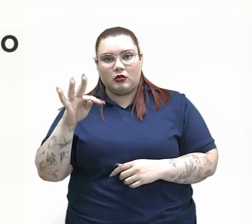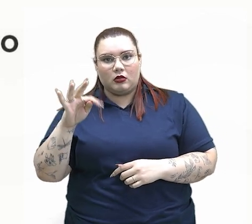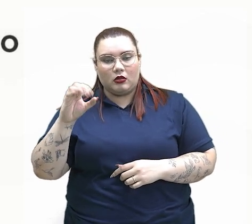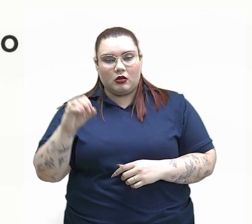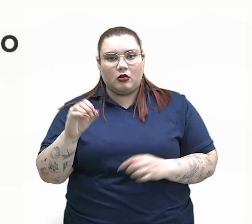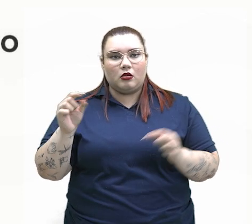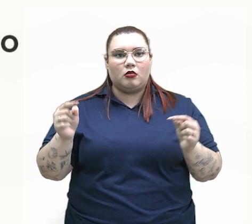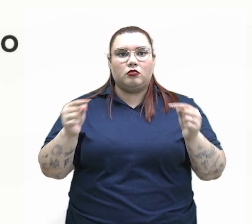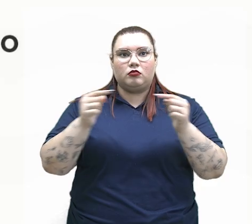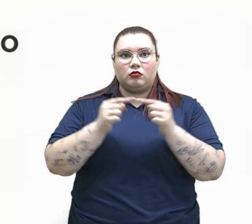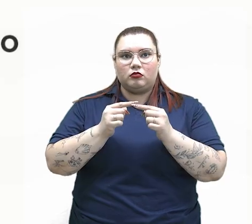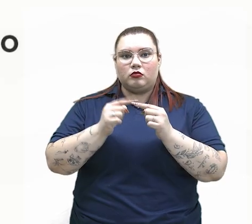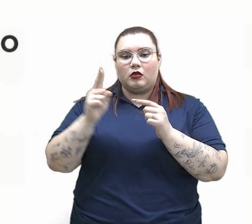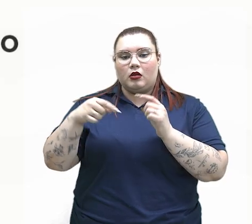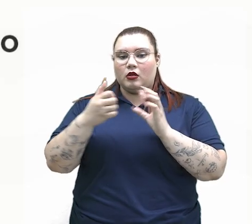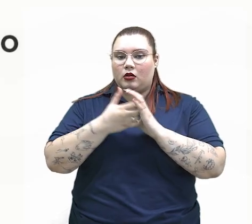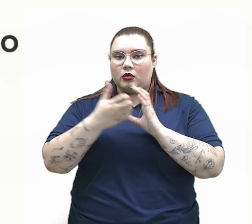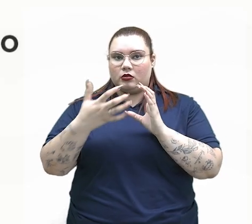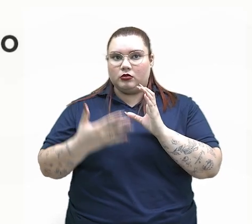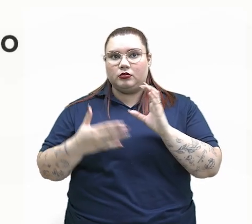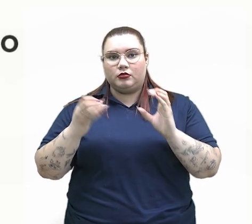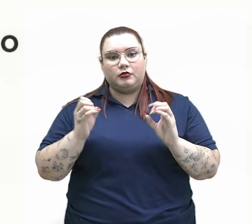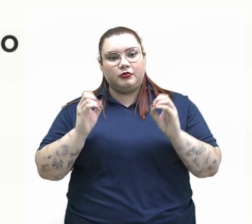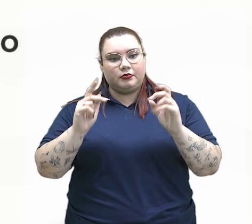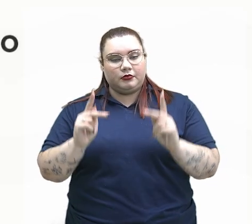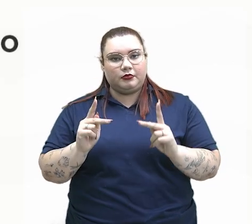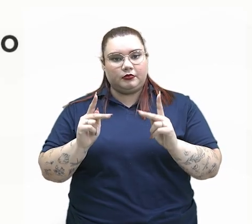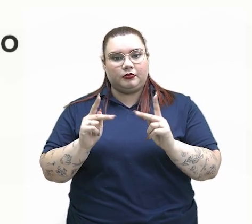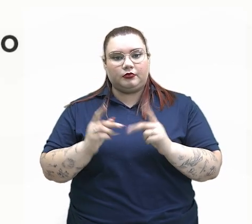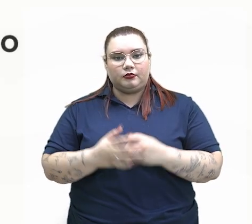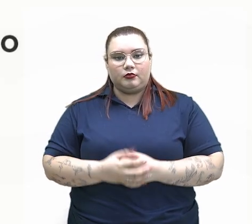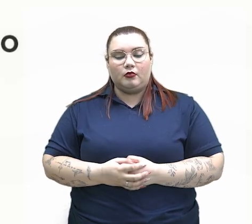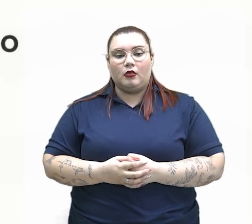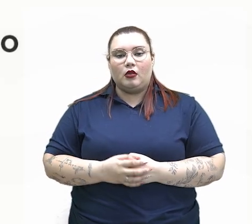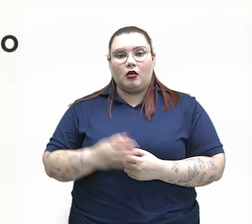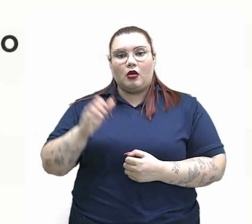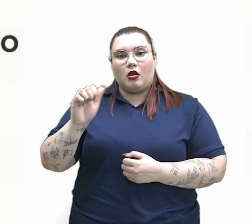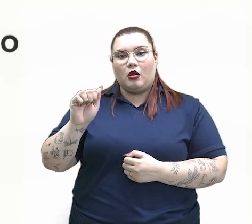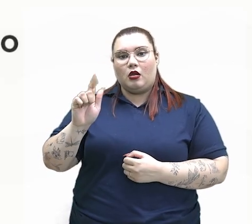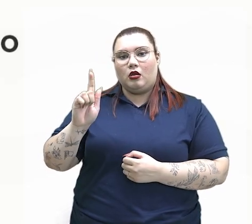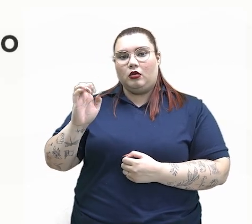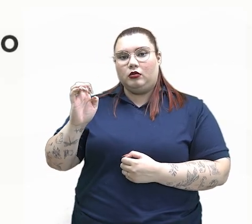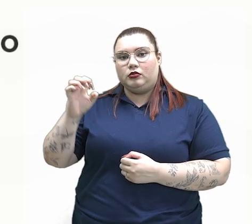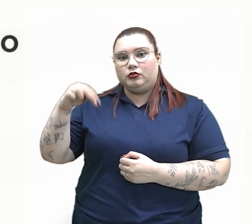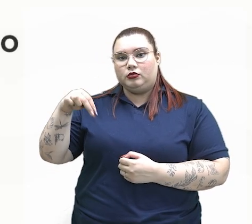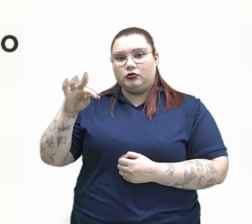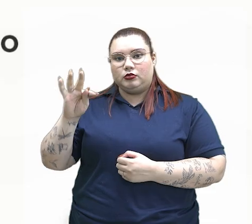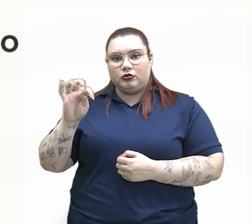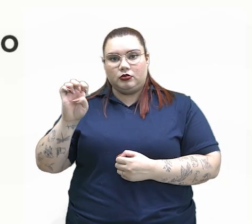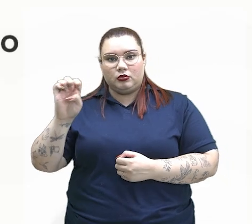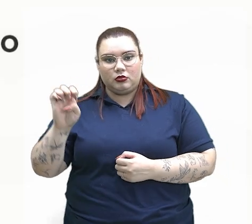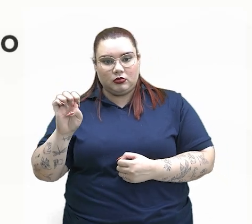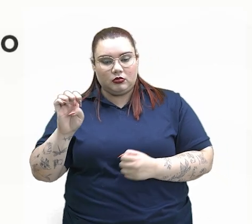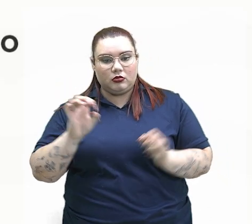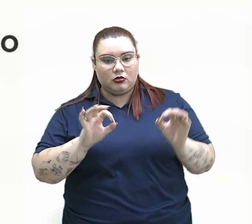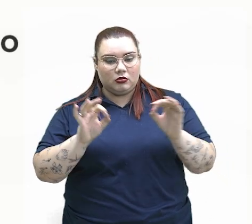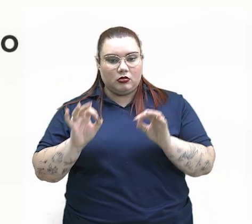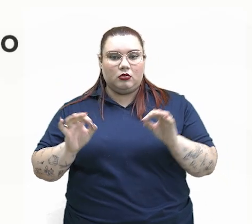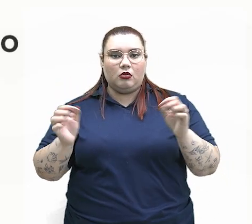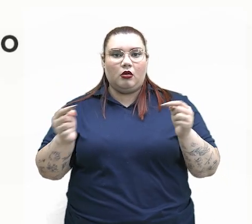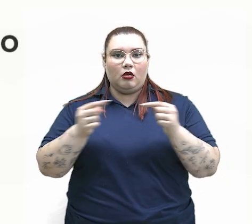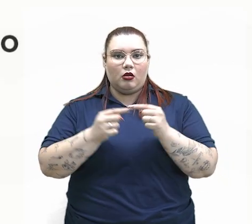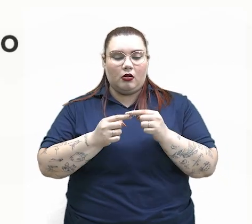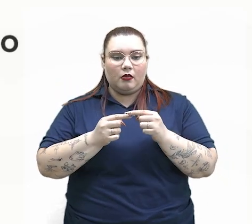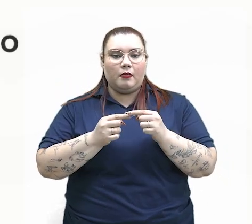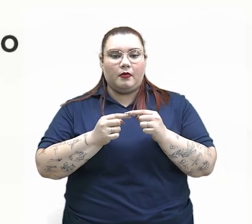como esse elemento, certo? E o agente que a gente viu, né? O agente que a gente